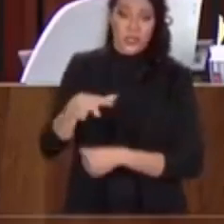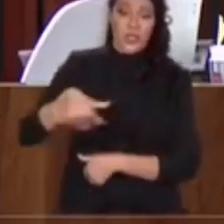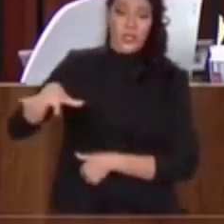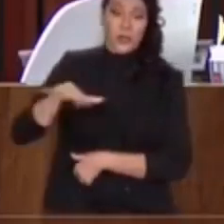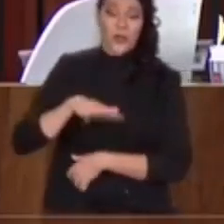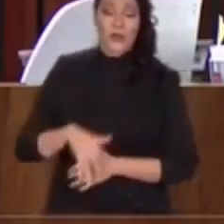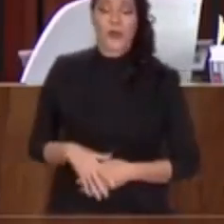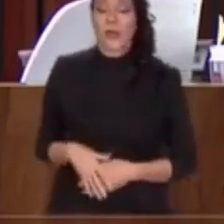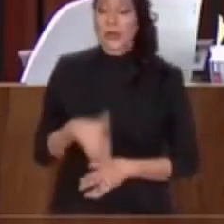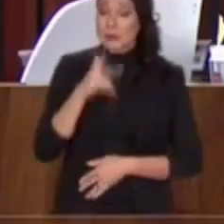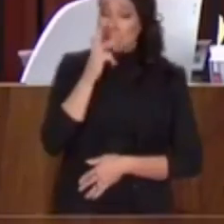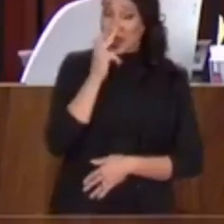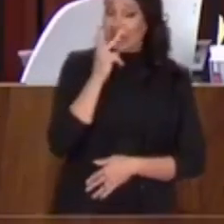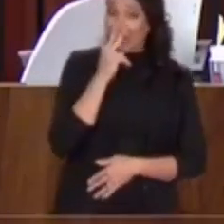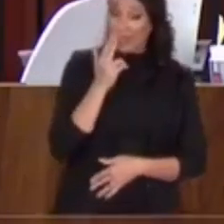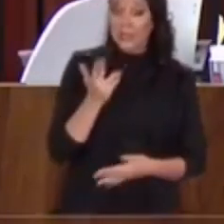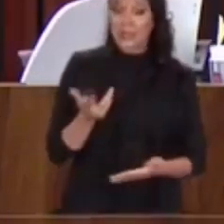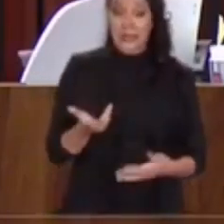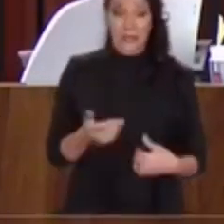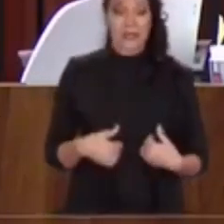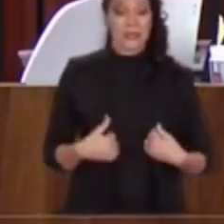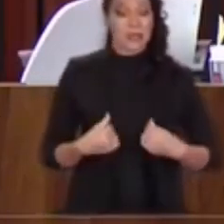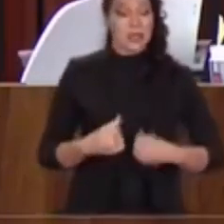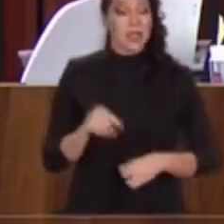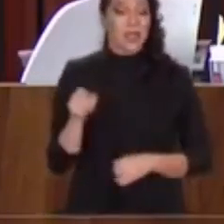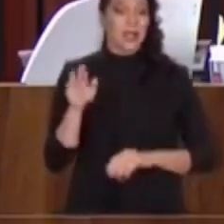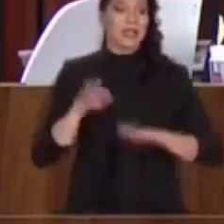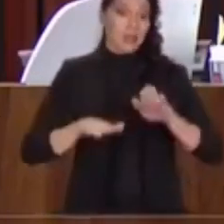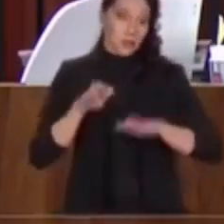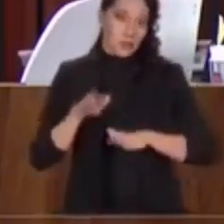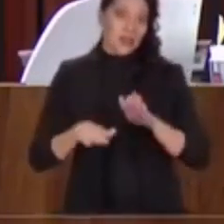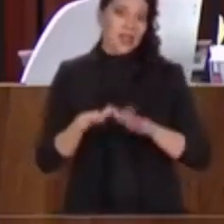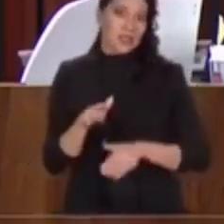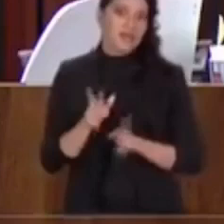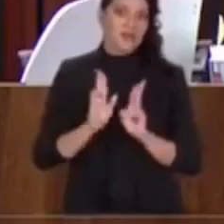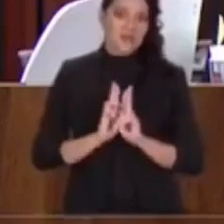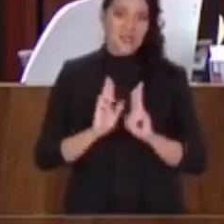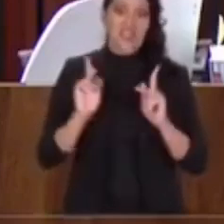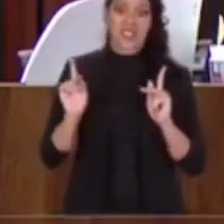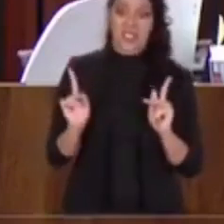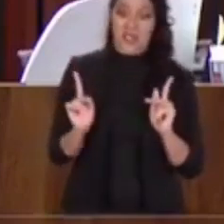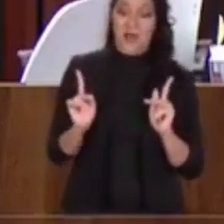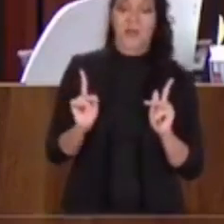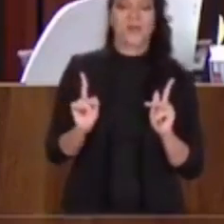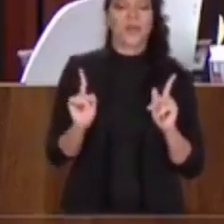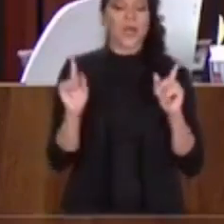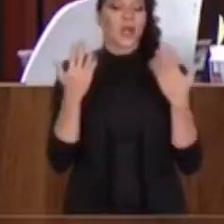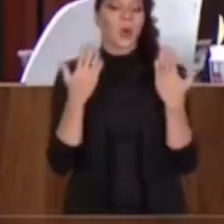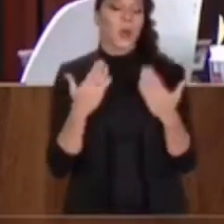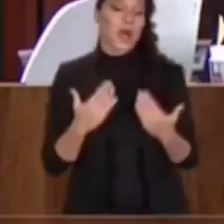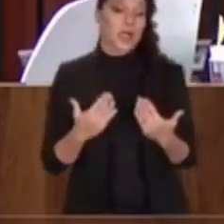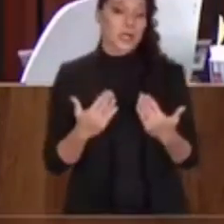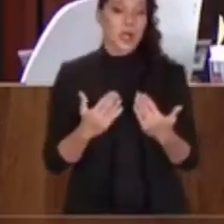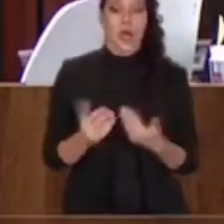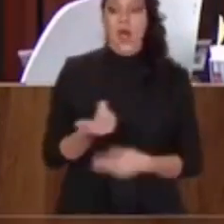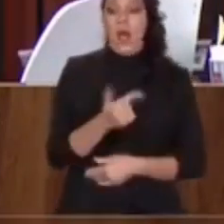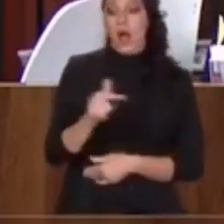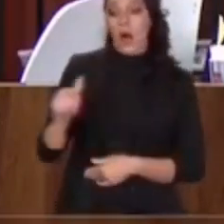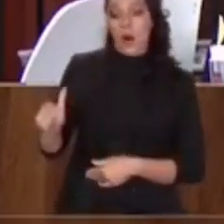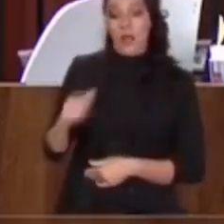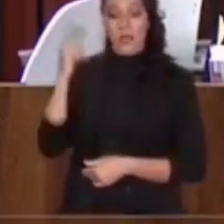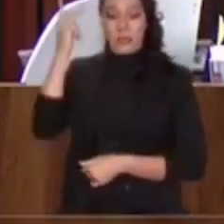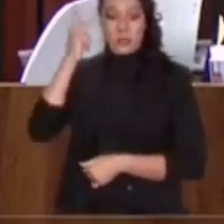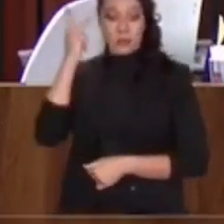me parece aqui E esse talvez seja um diferencial em relação a outras